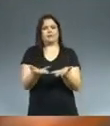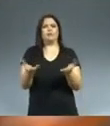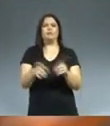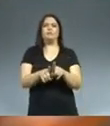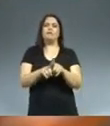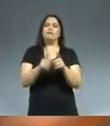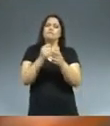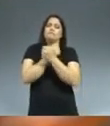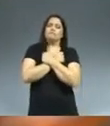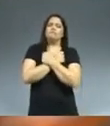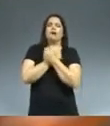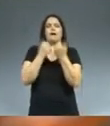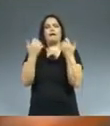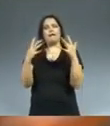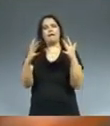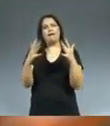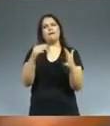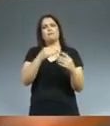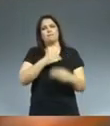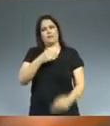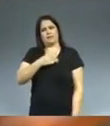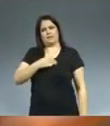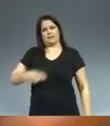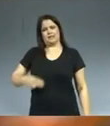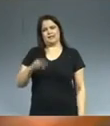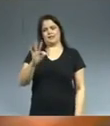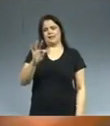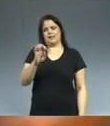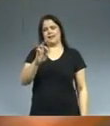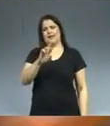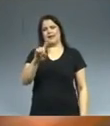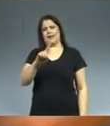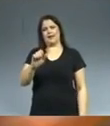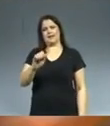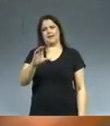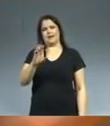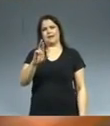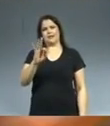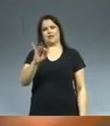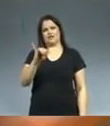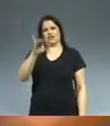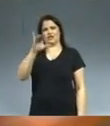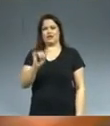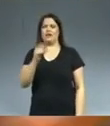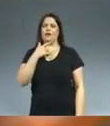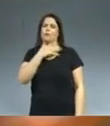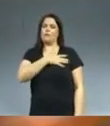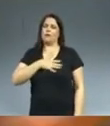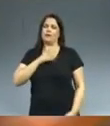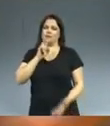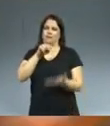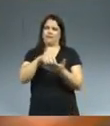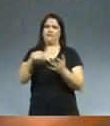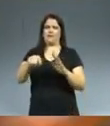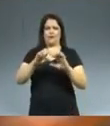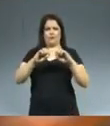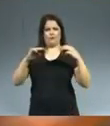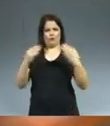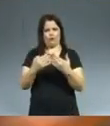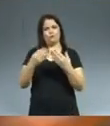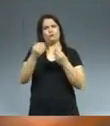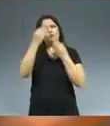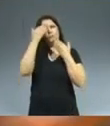eu levasse o nosso agradecimento também a ministra Tereza Cristina levasse a toda equipe do ministério foi um prazer recebê-lo aqui no nosso forno